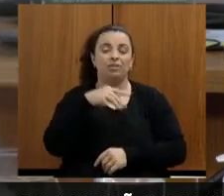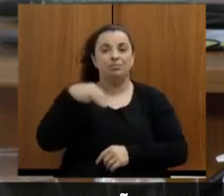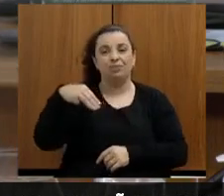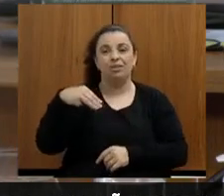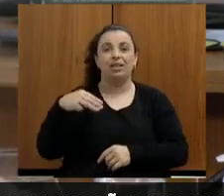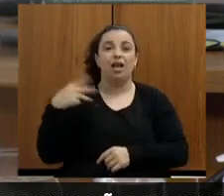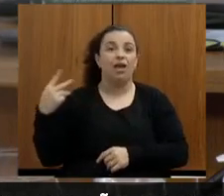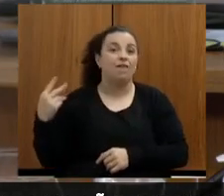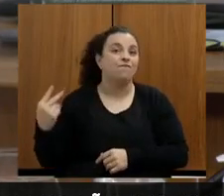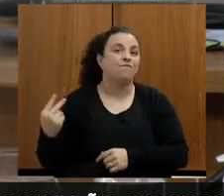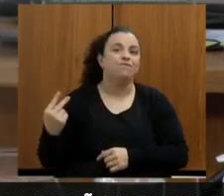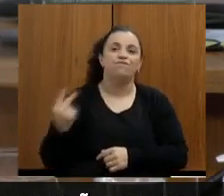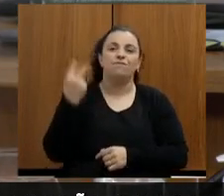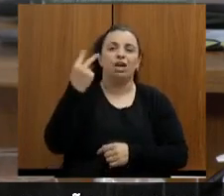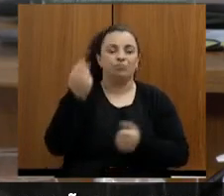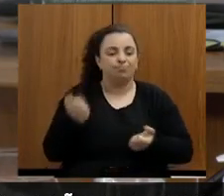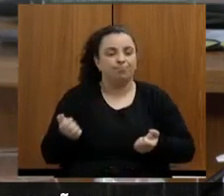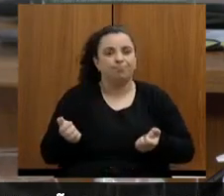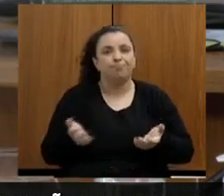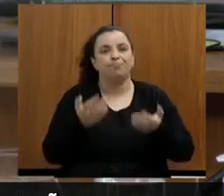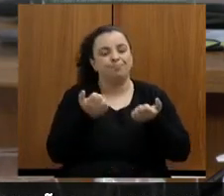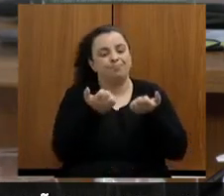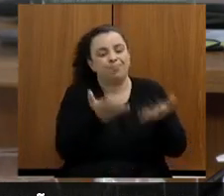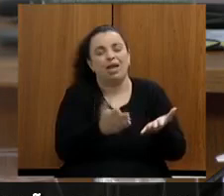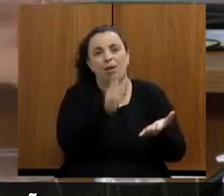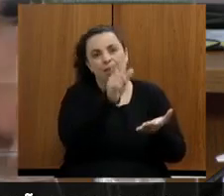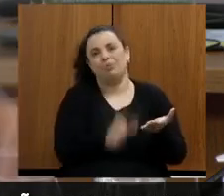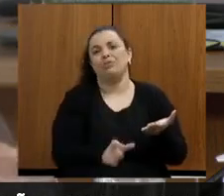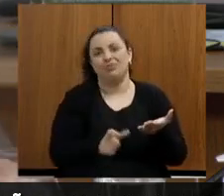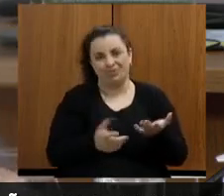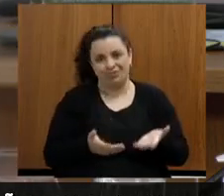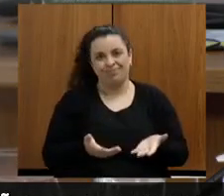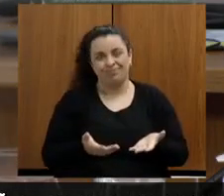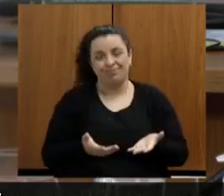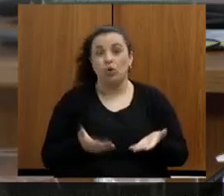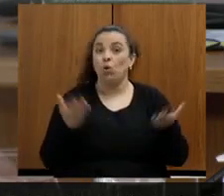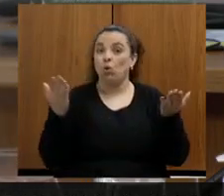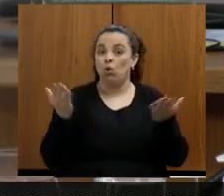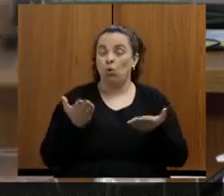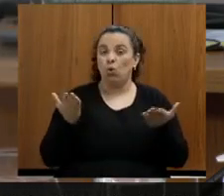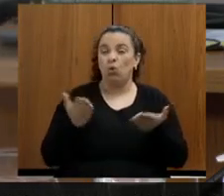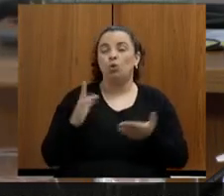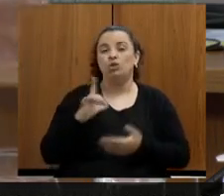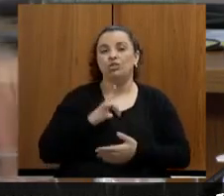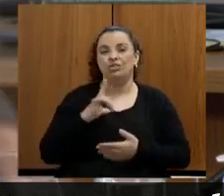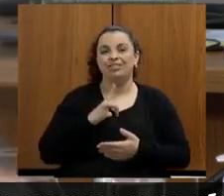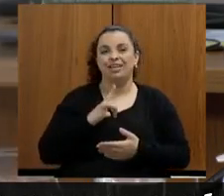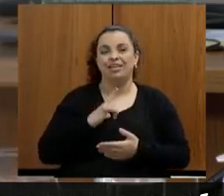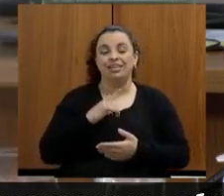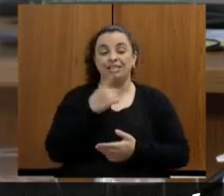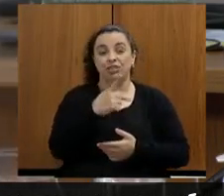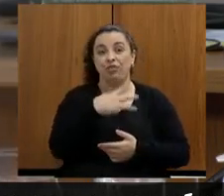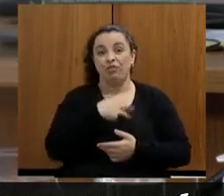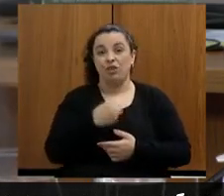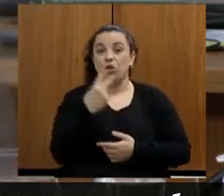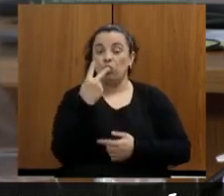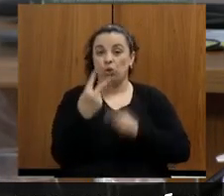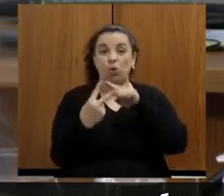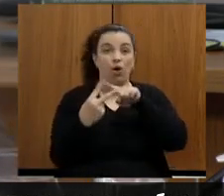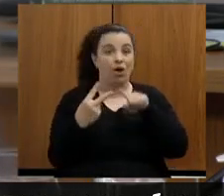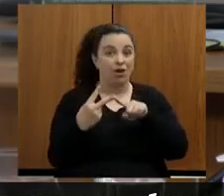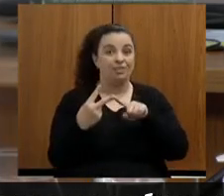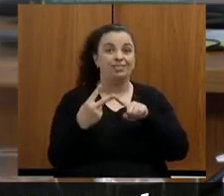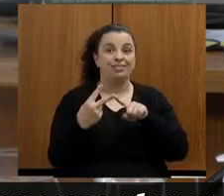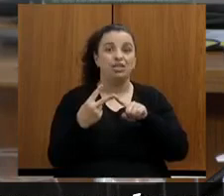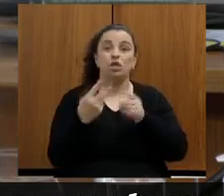militar encaminhe o cidadão é uma hoje tem dois médicos os dois filhos dele fazer